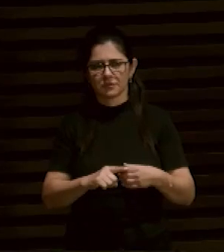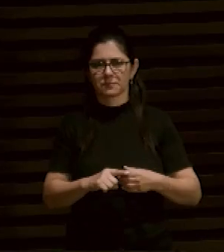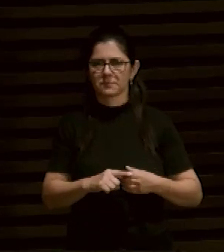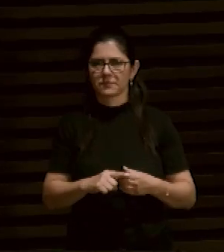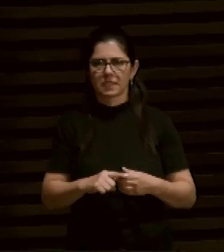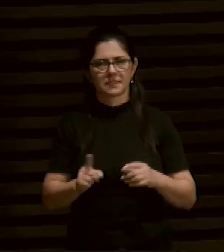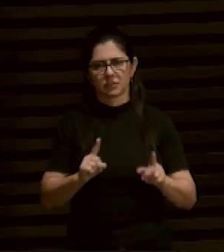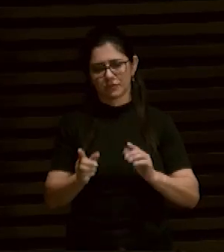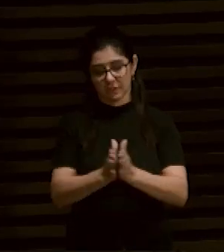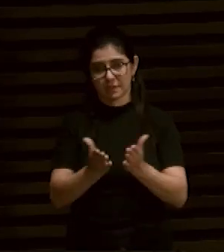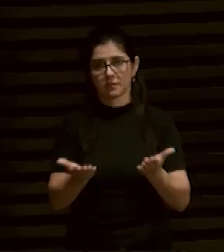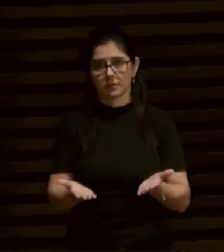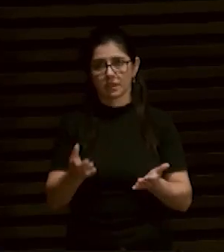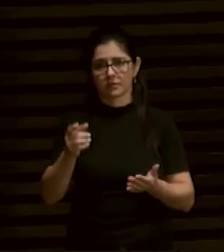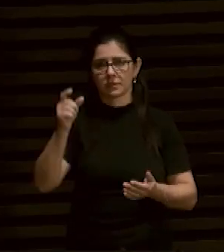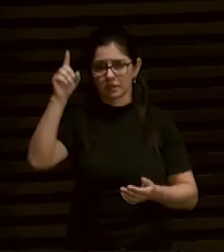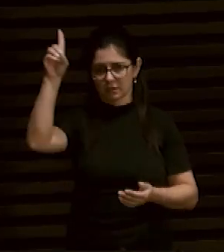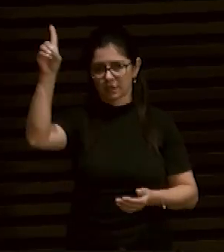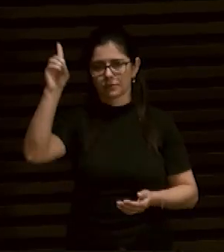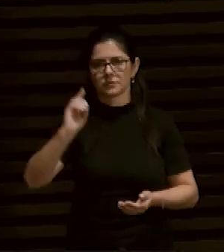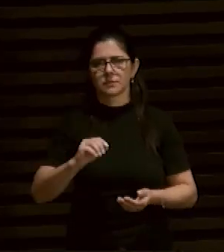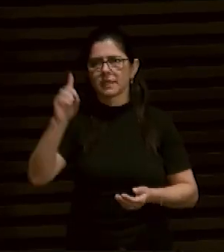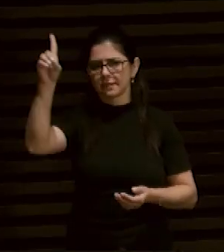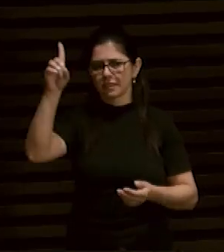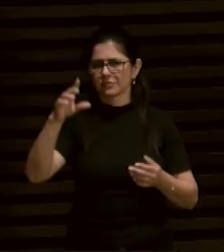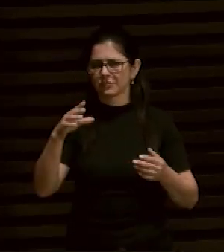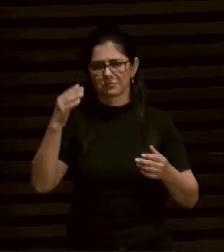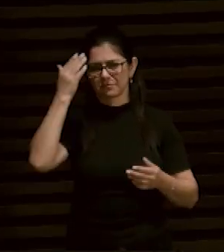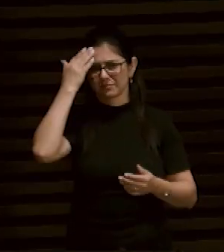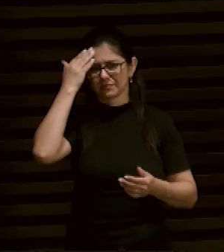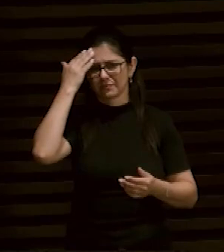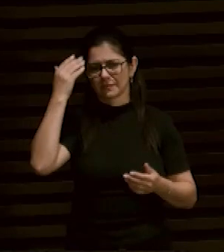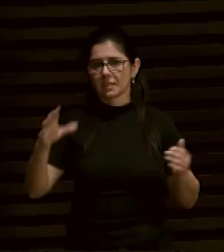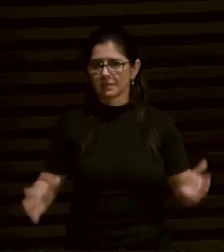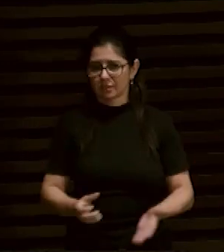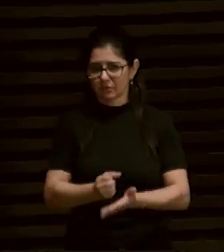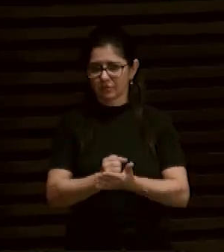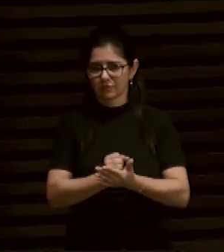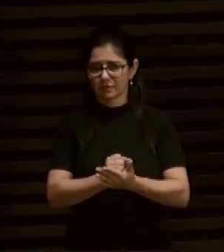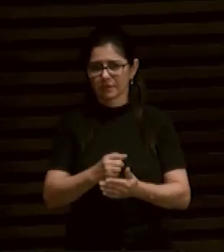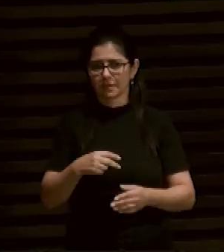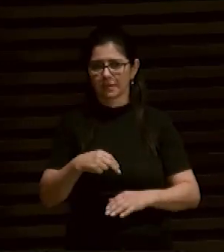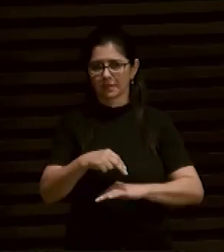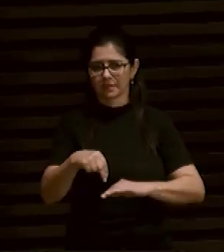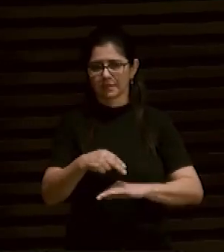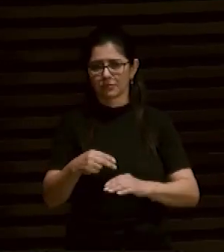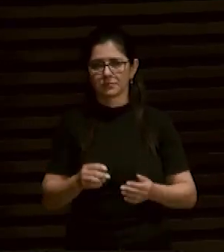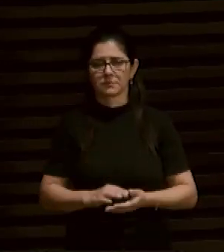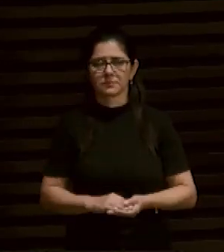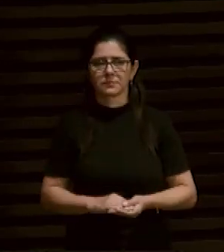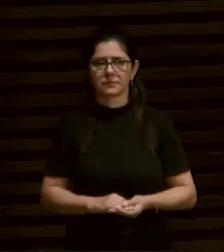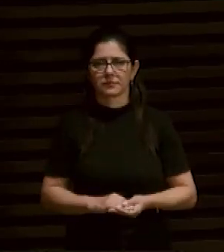Bíblia. Porque, irmãos, Deus salvou uma nação inteira. Agora, olha só o verso 10 do capítulo 3